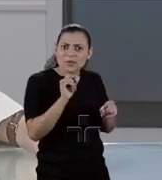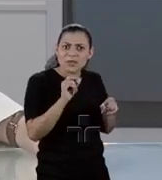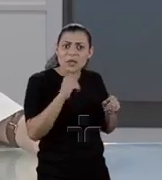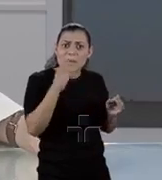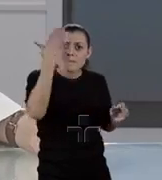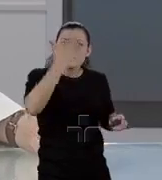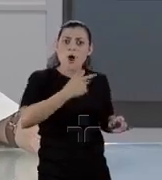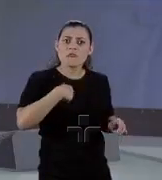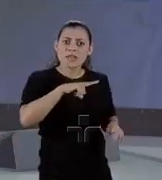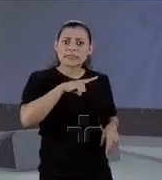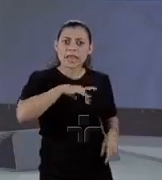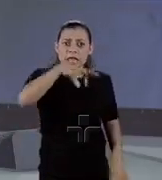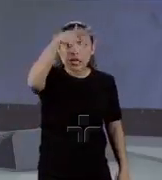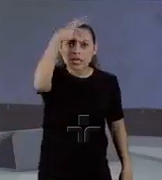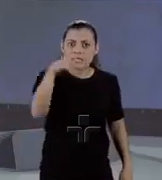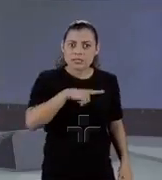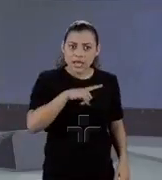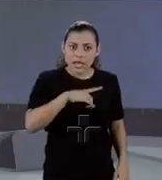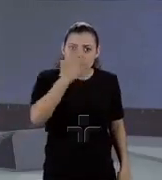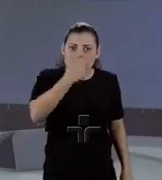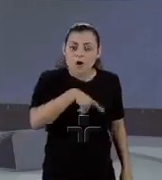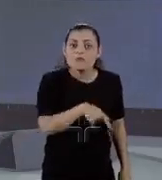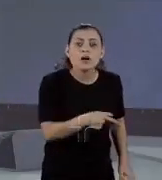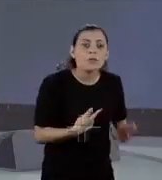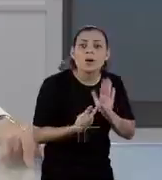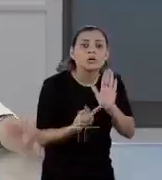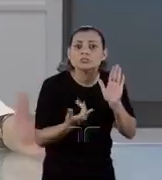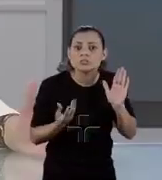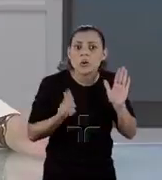tem Prova aparelho que tem o órgão sexual feminino.